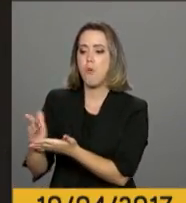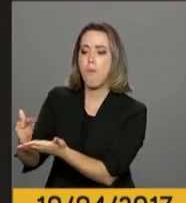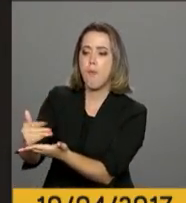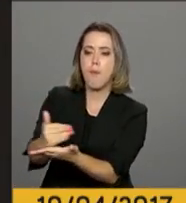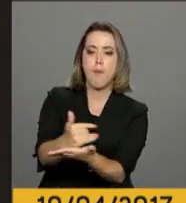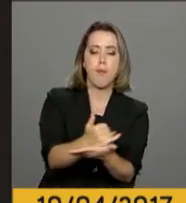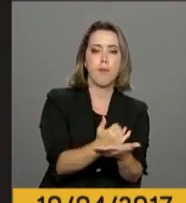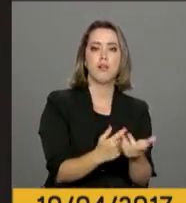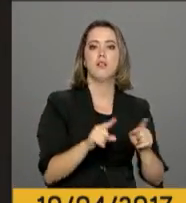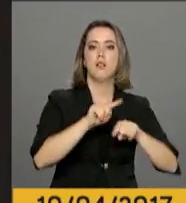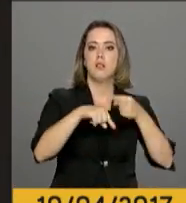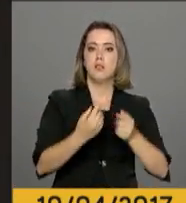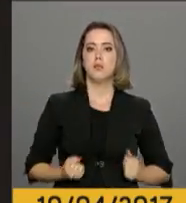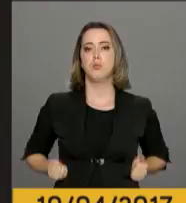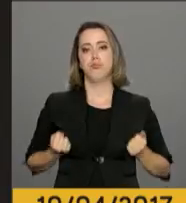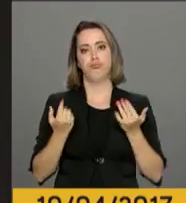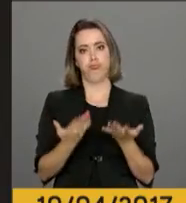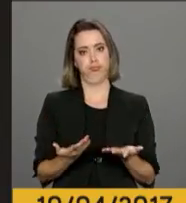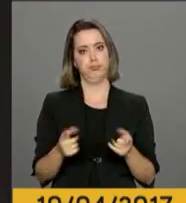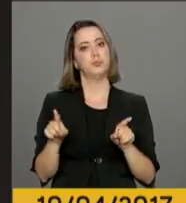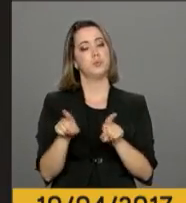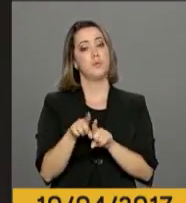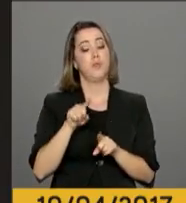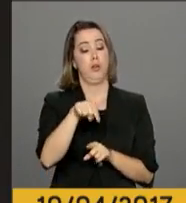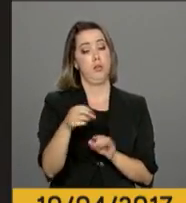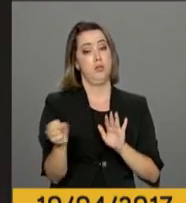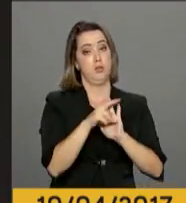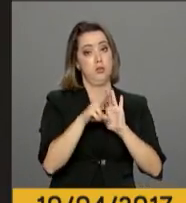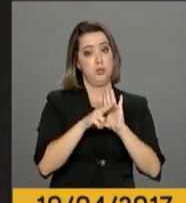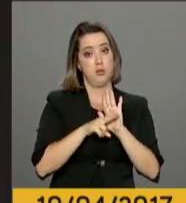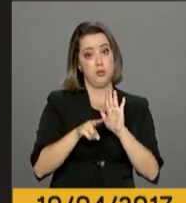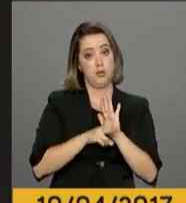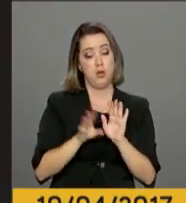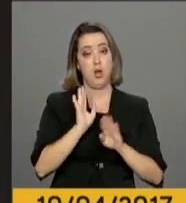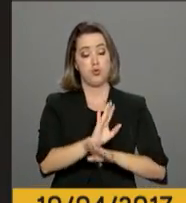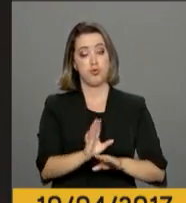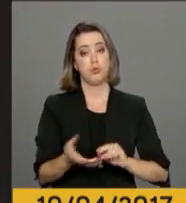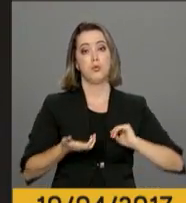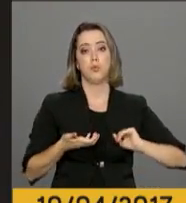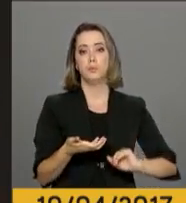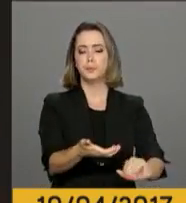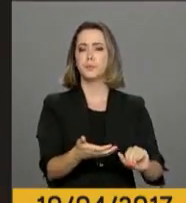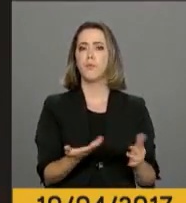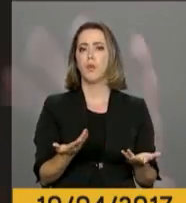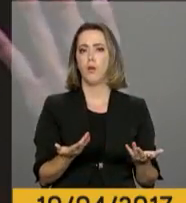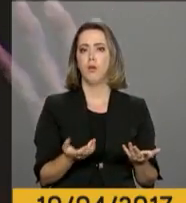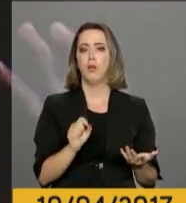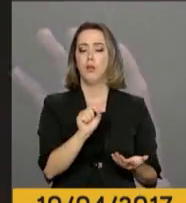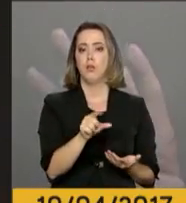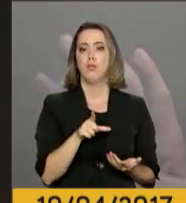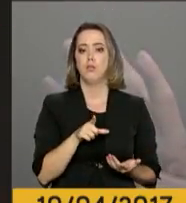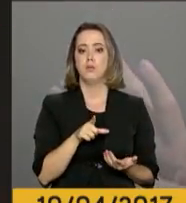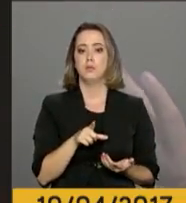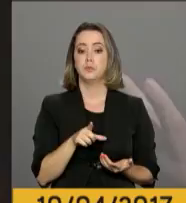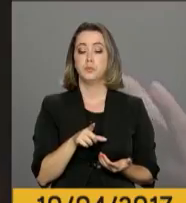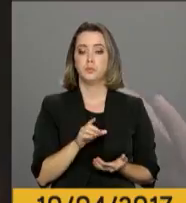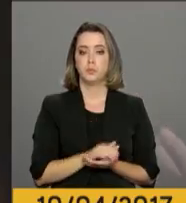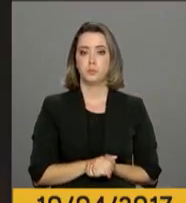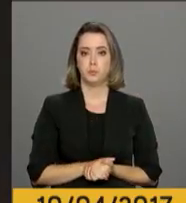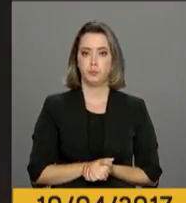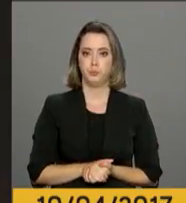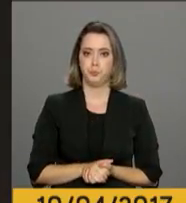déficit extraordinário. Fizemos essa reforma com apoio do Congresso Nacional. Como fizemos,